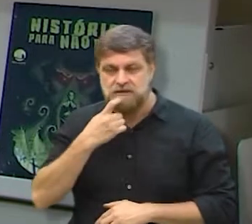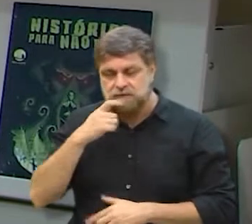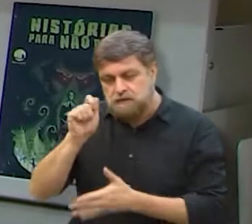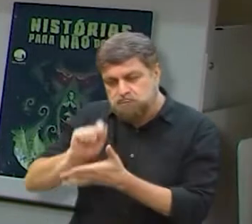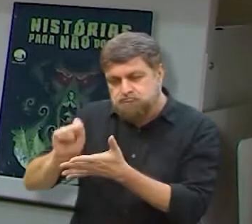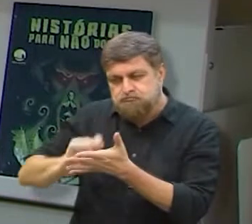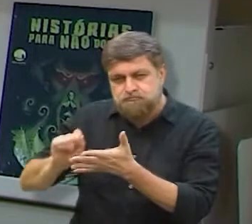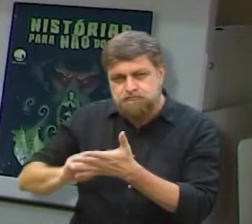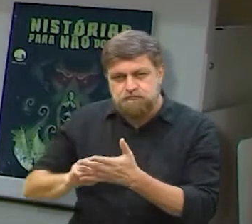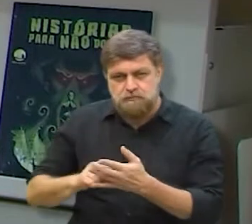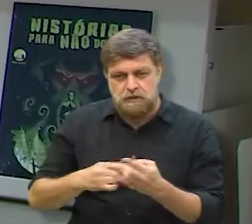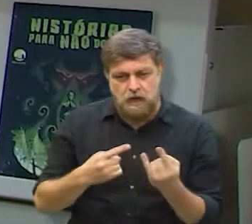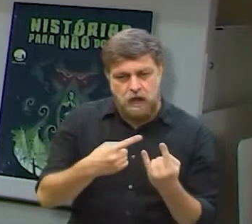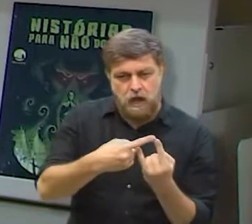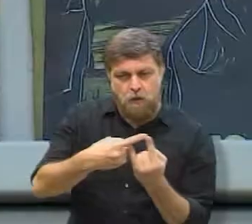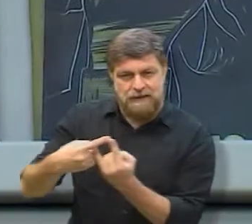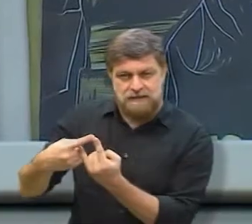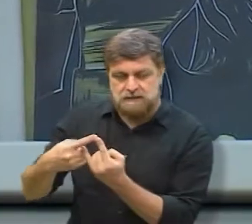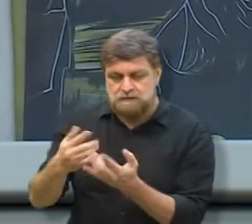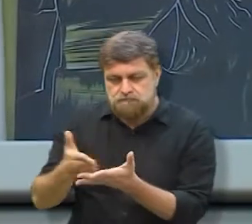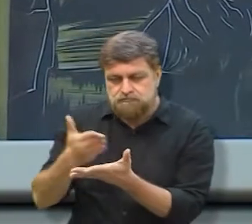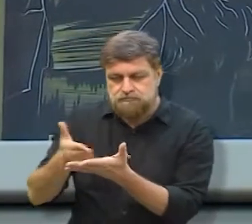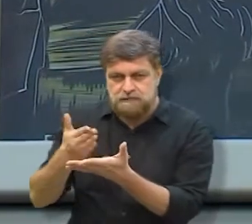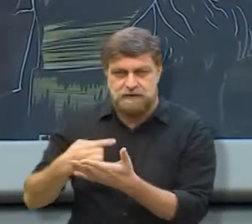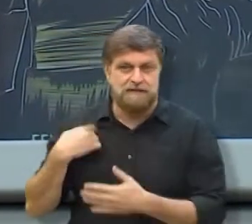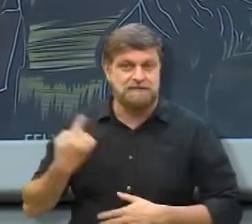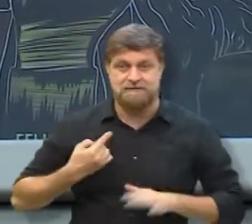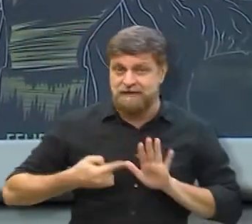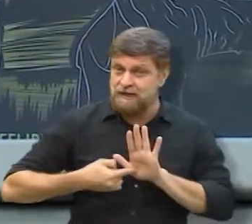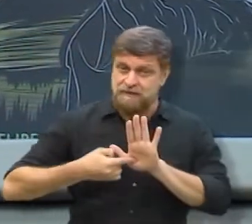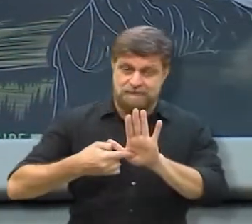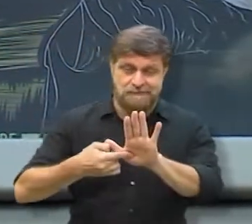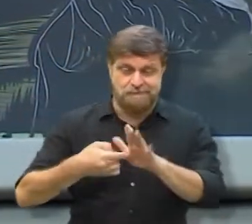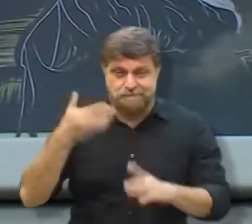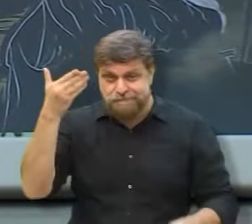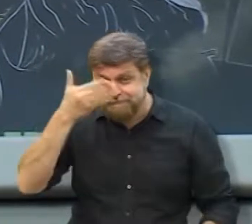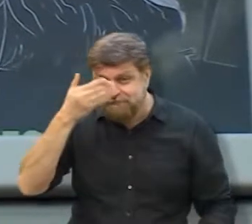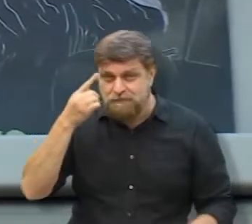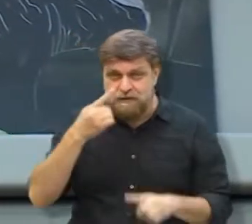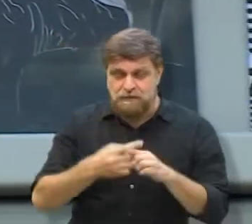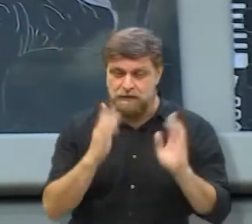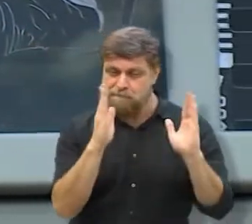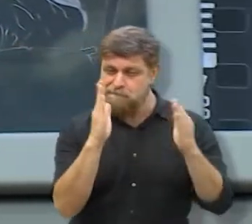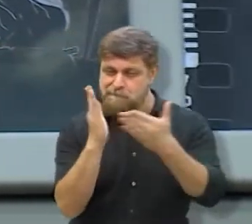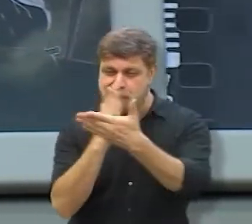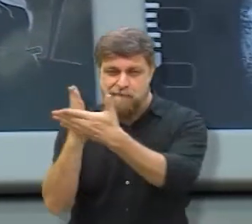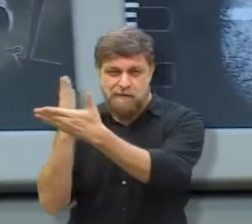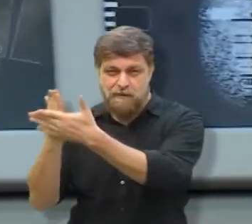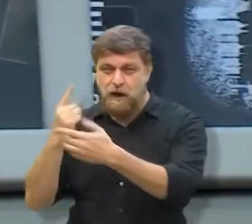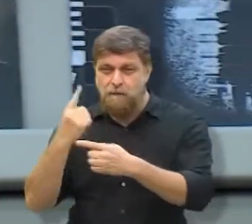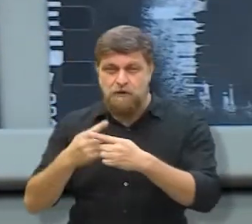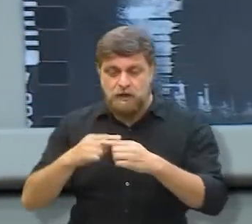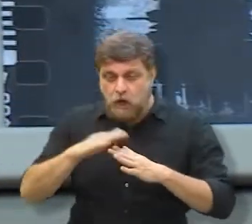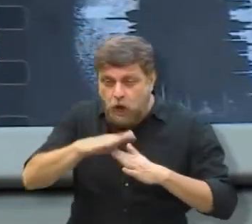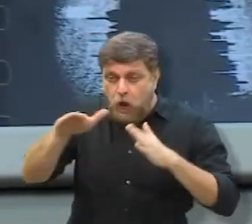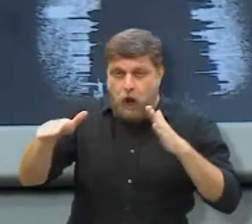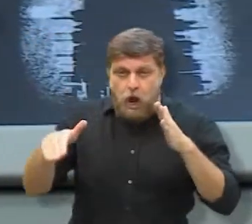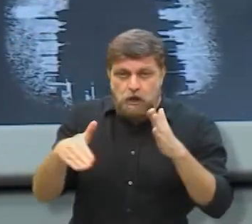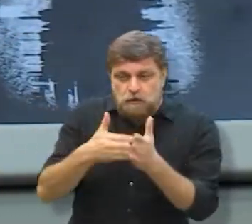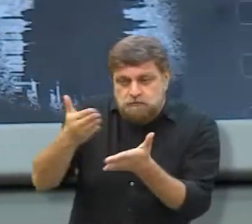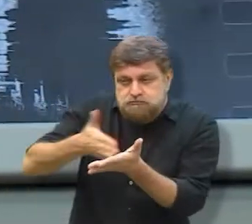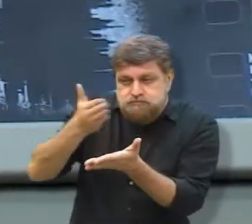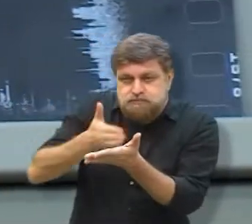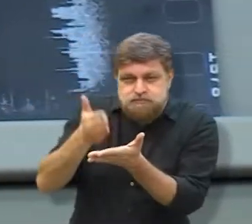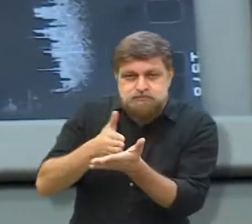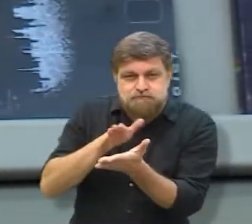o quadrinista Daniel Souza. E a gente só não vai mostrá-la aqui nessa prateleira porque todas as